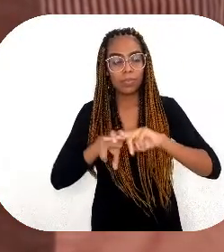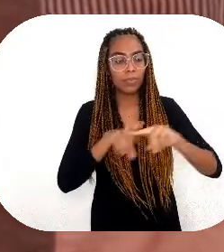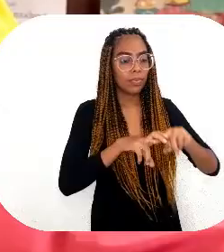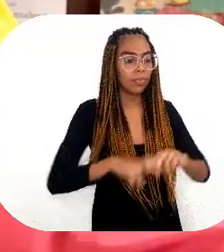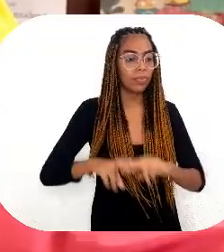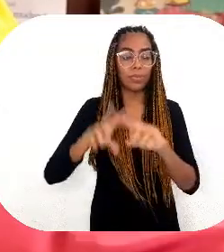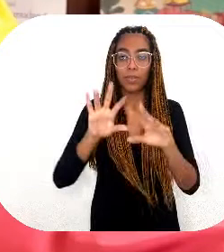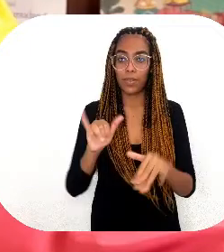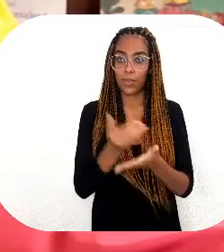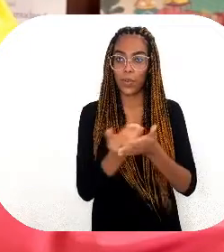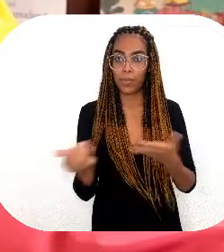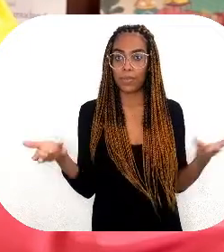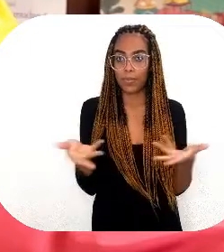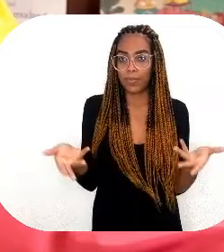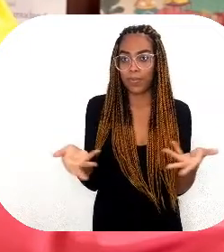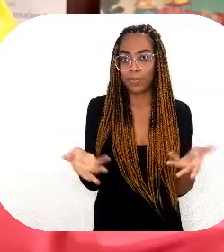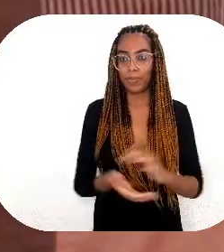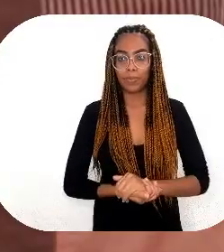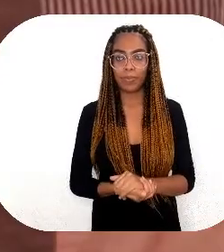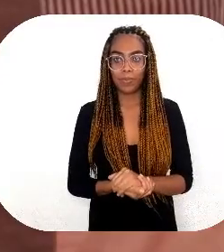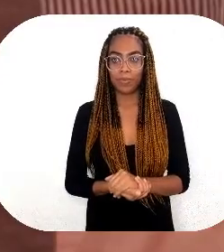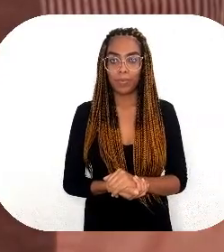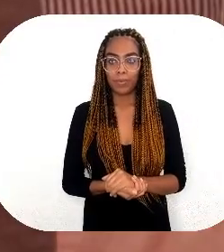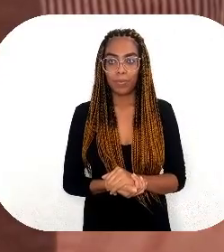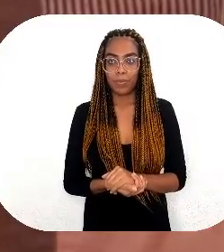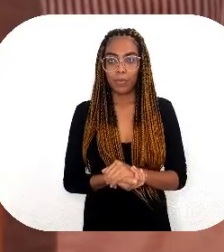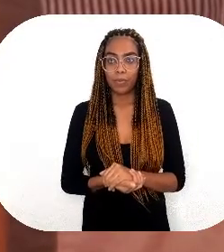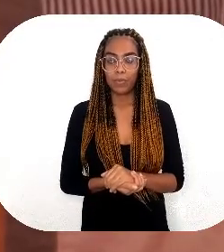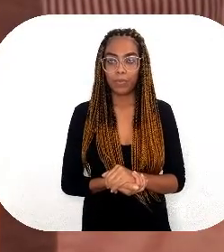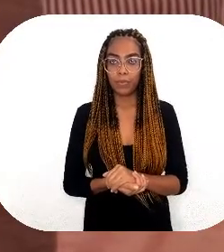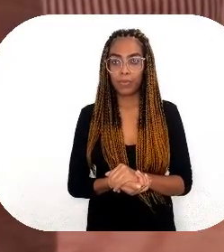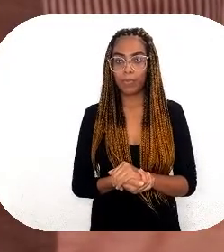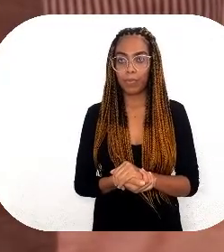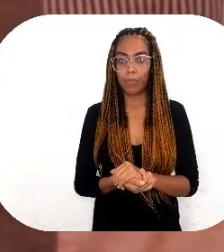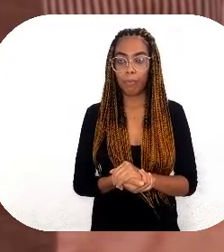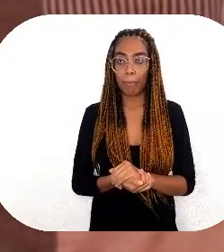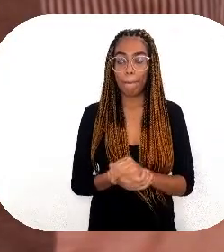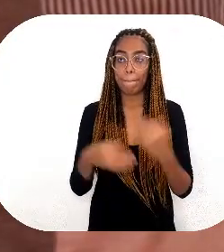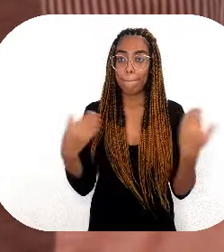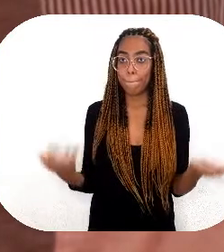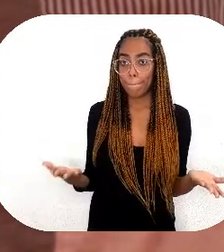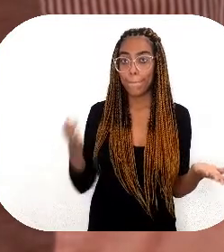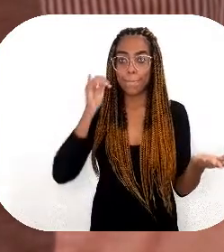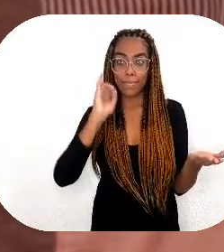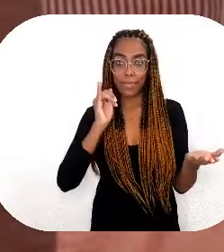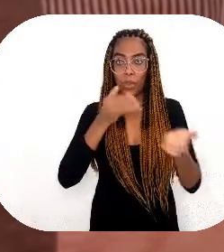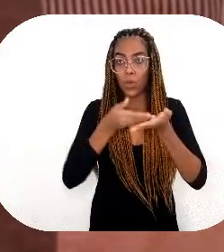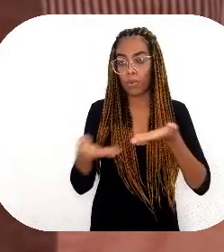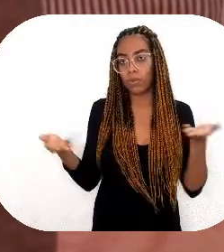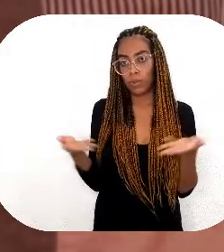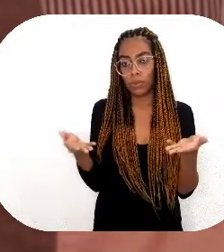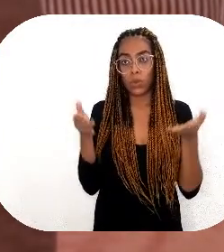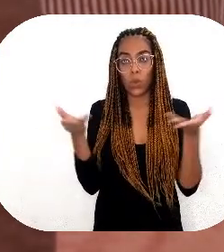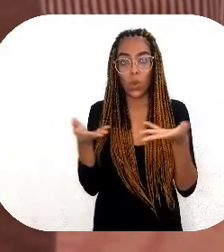começar. Pode chegar, pode sentar. Uma história já vai começar. E uma história